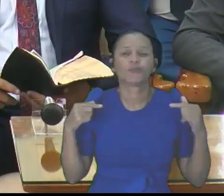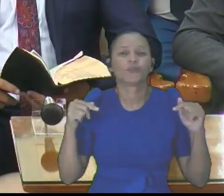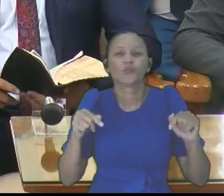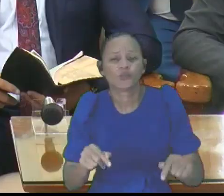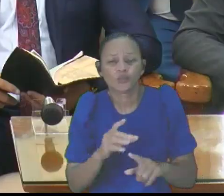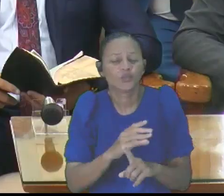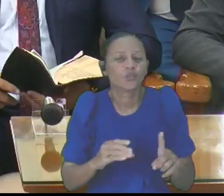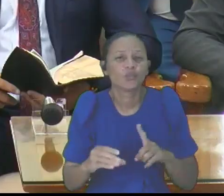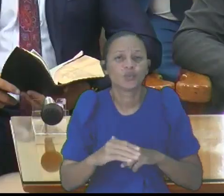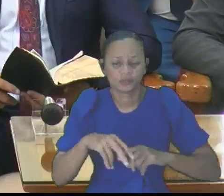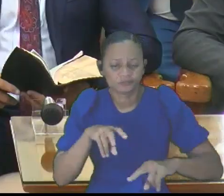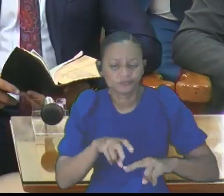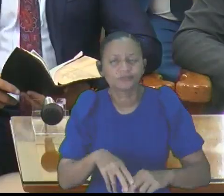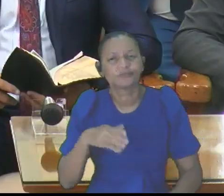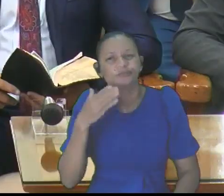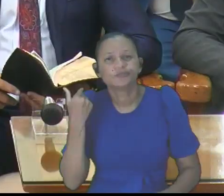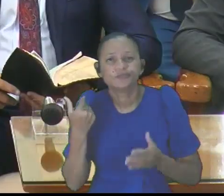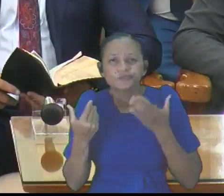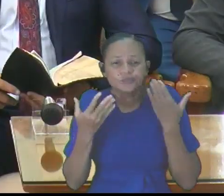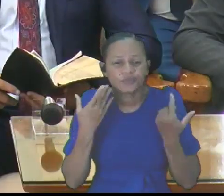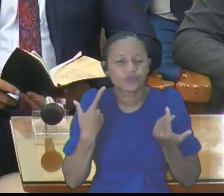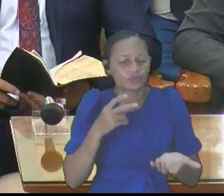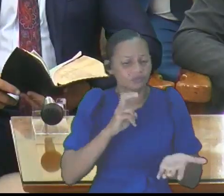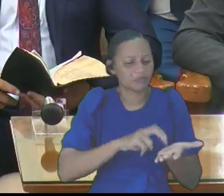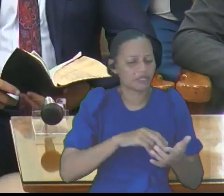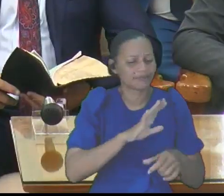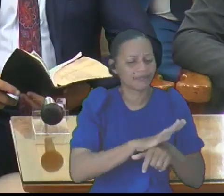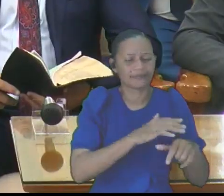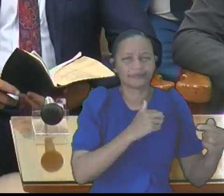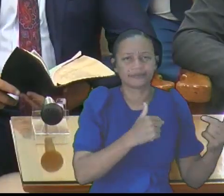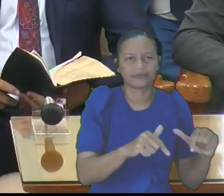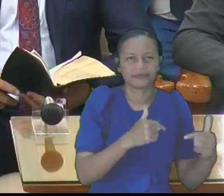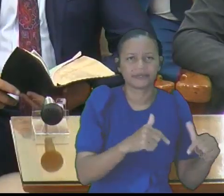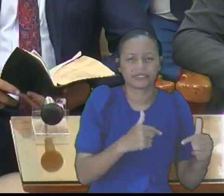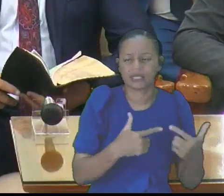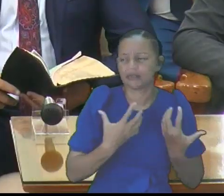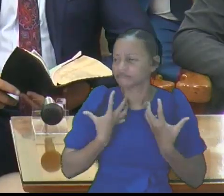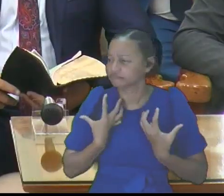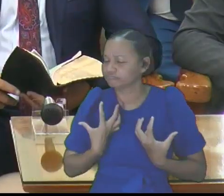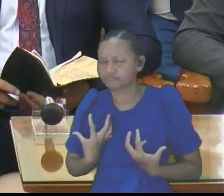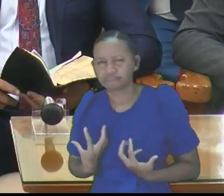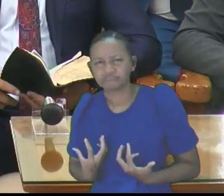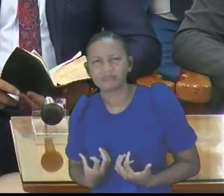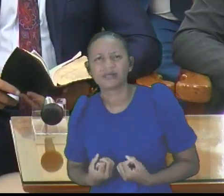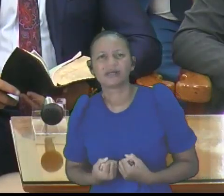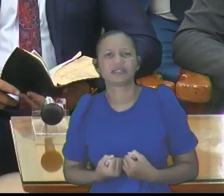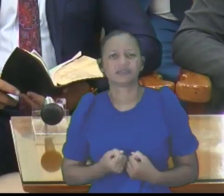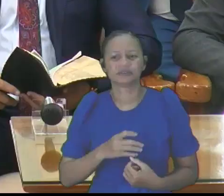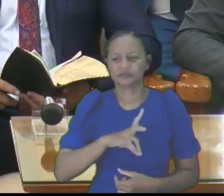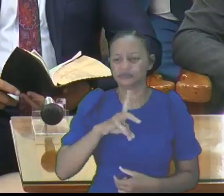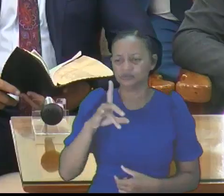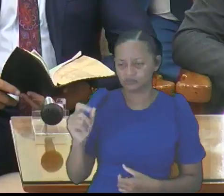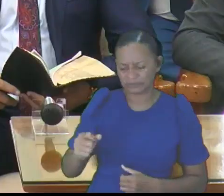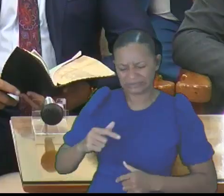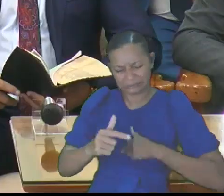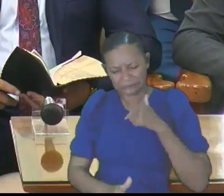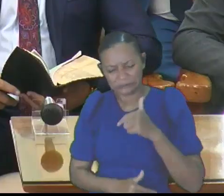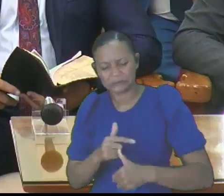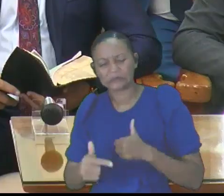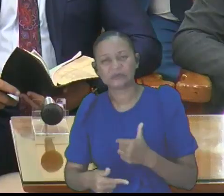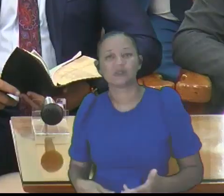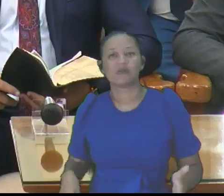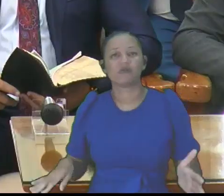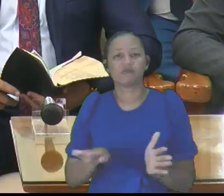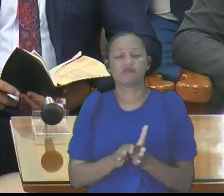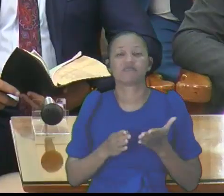nesse culto, sentados? Vocês passaram o dia trabalhando, vocês passaram o dia cansados, vocês passaram o dia nos labores e agora